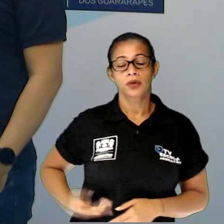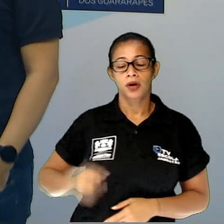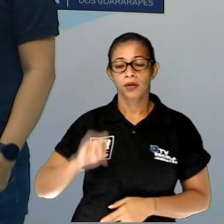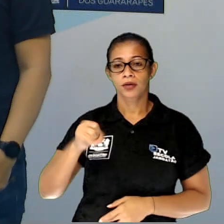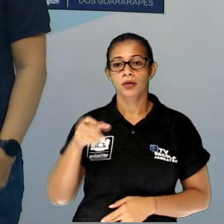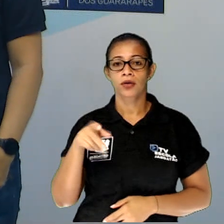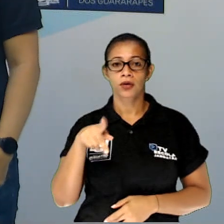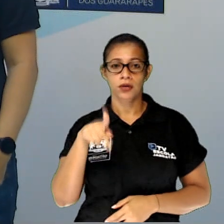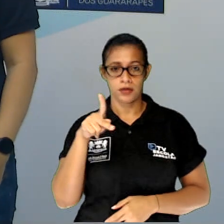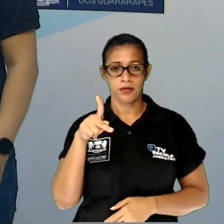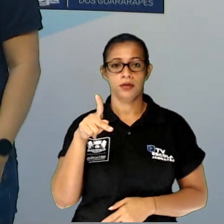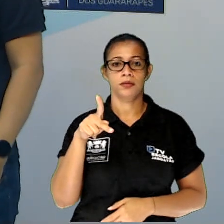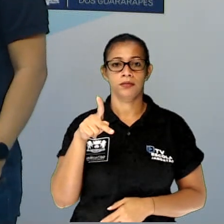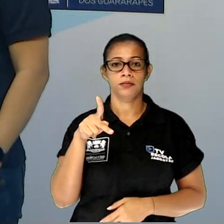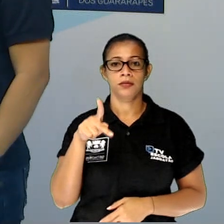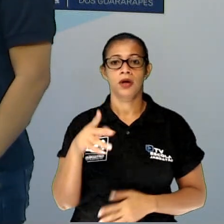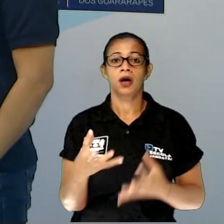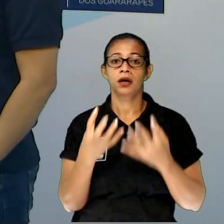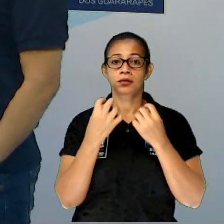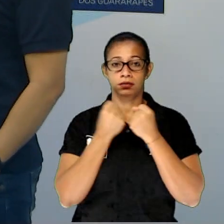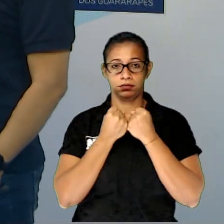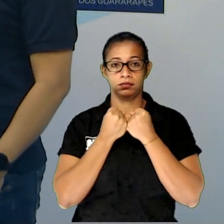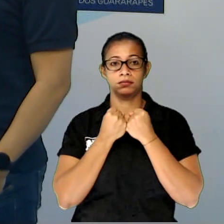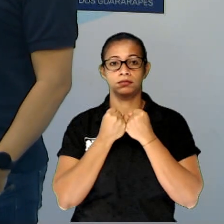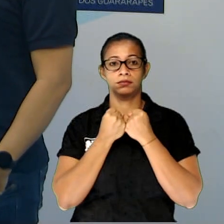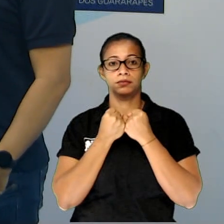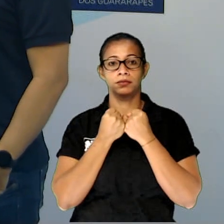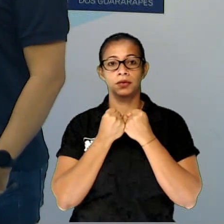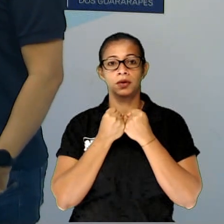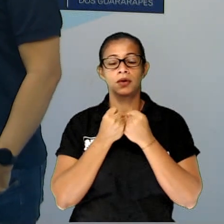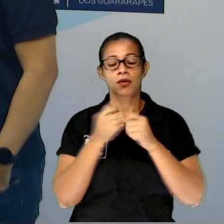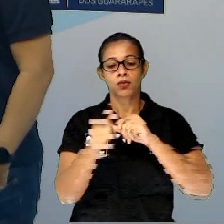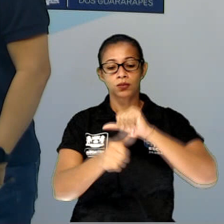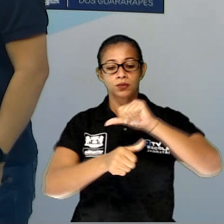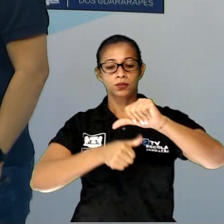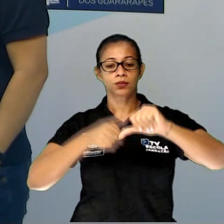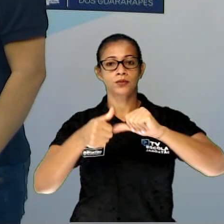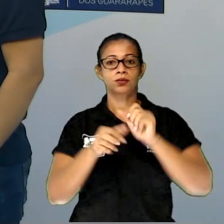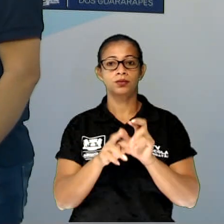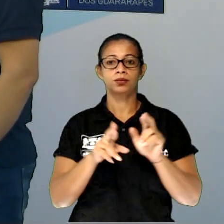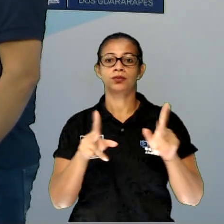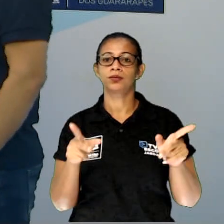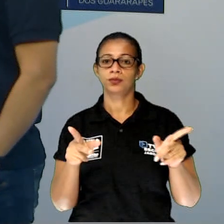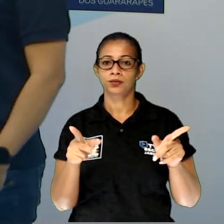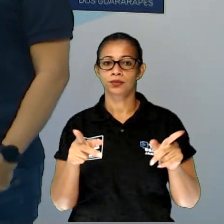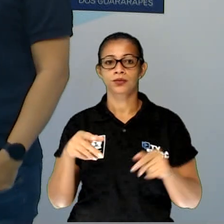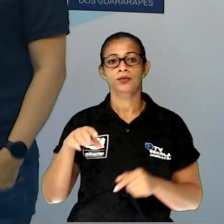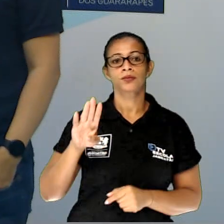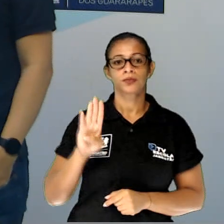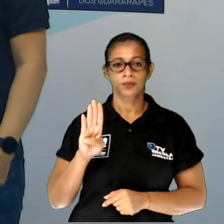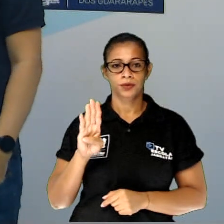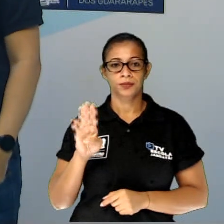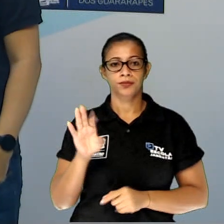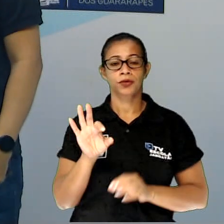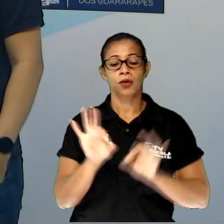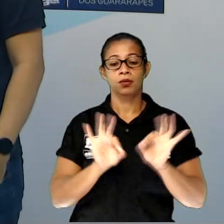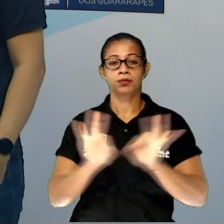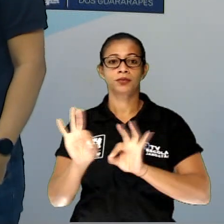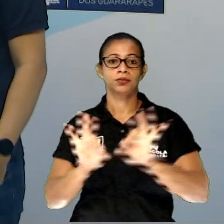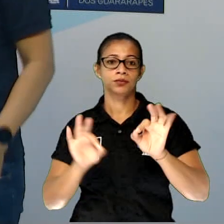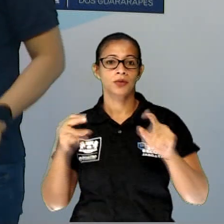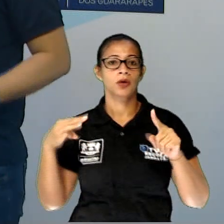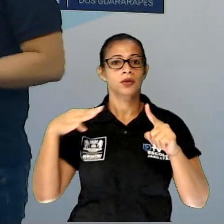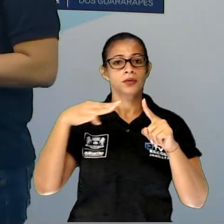filosofia desenvolvimentista. Letra B. O plano de metas estimulou o investimento em diversos setores